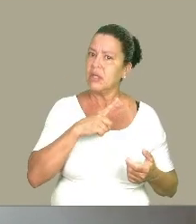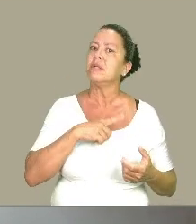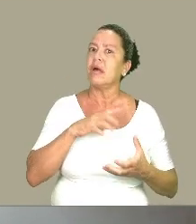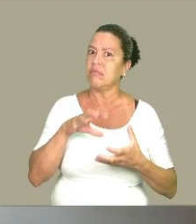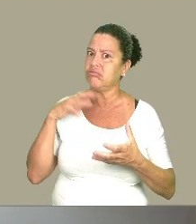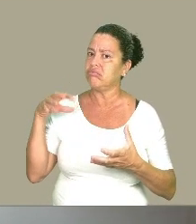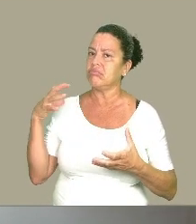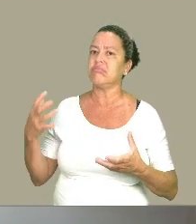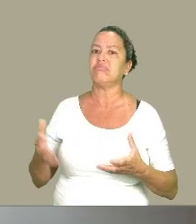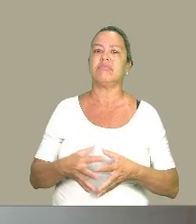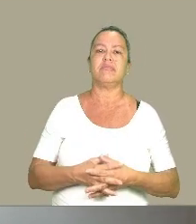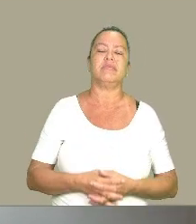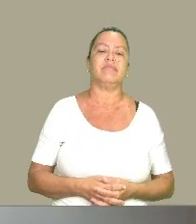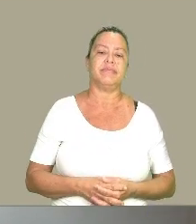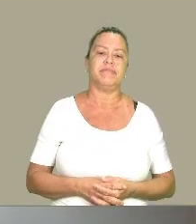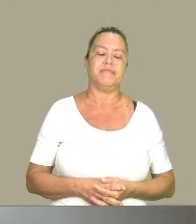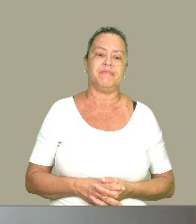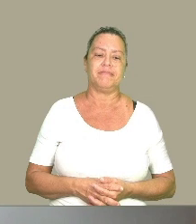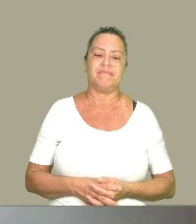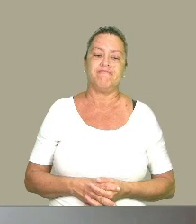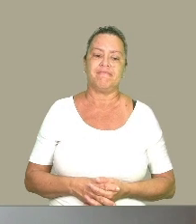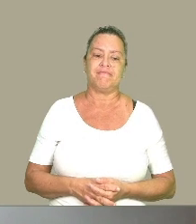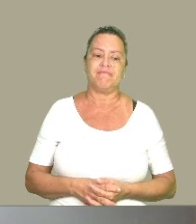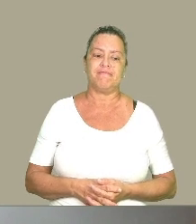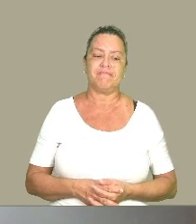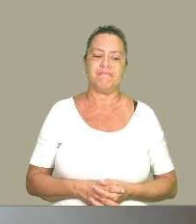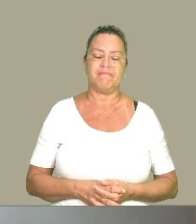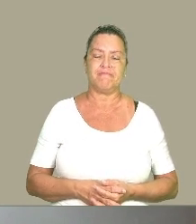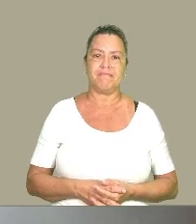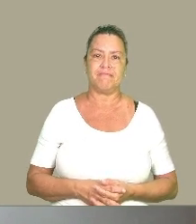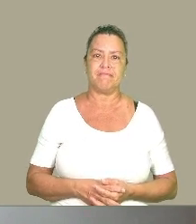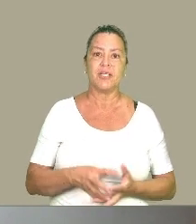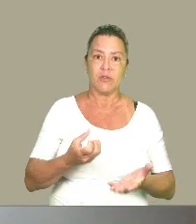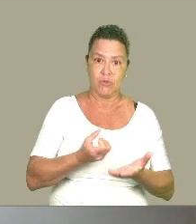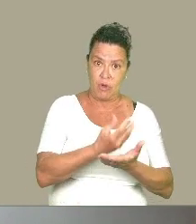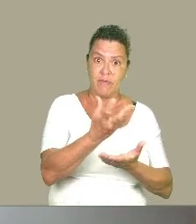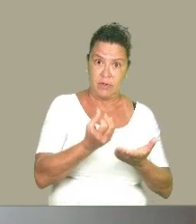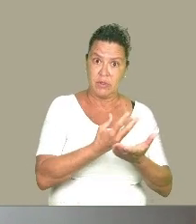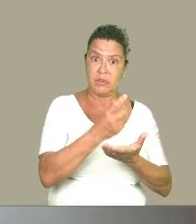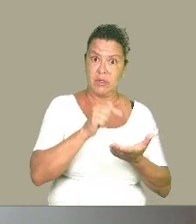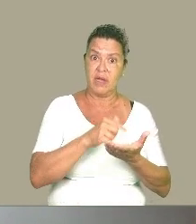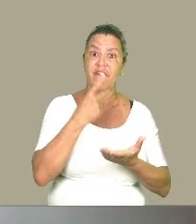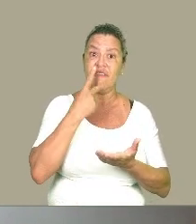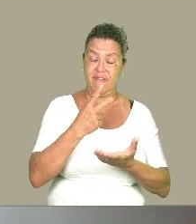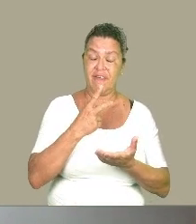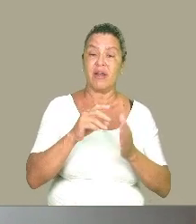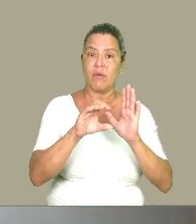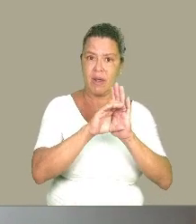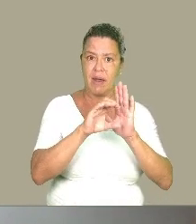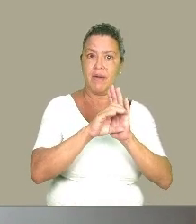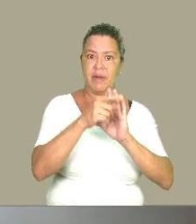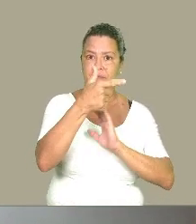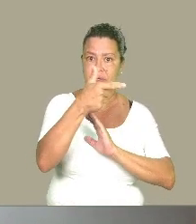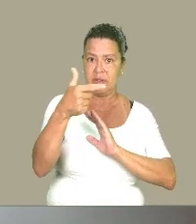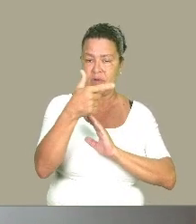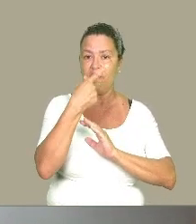gigantesca. E lá ainda, no Evangelho segundo o Espiritismo, no mesmo capítulo